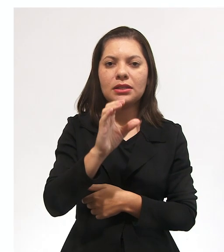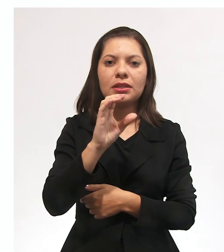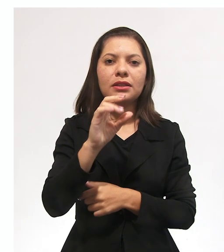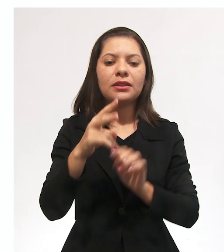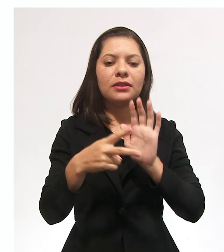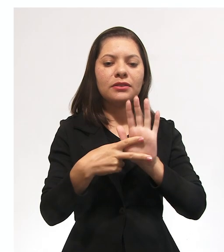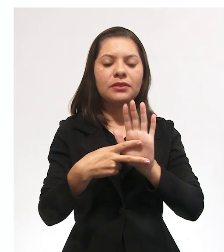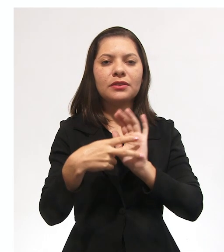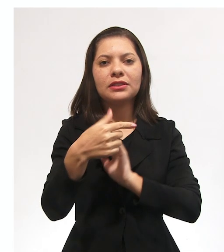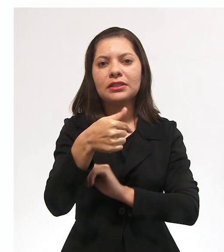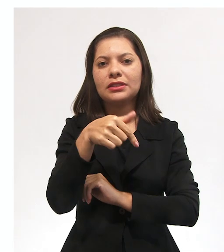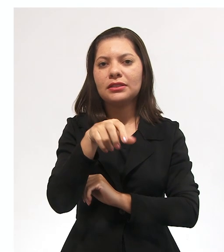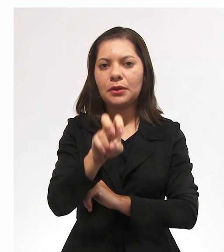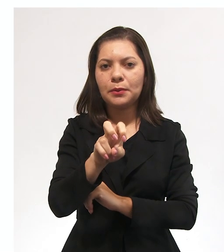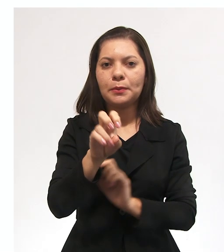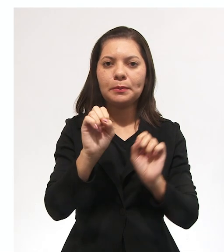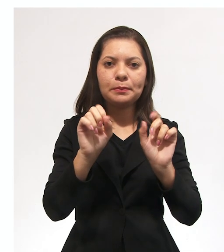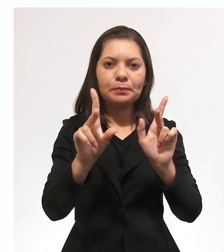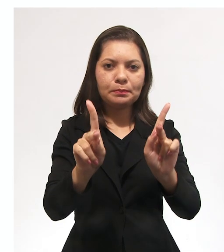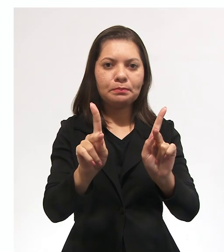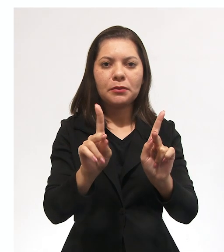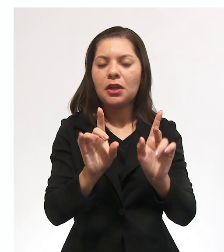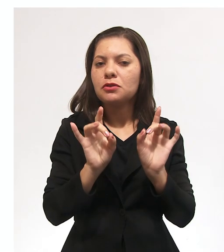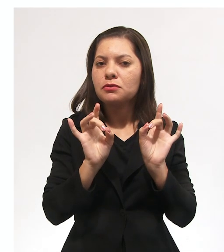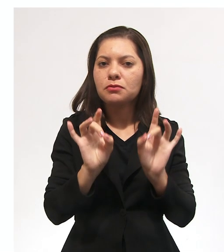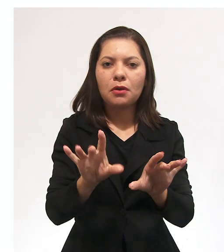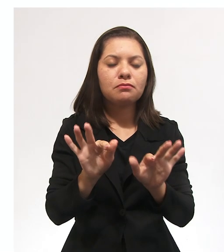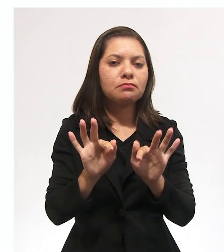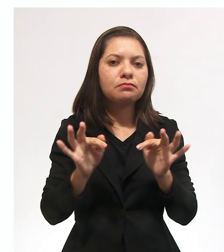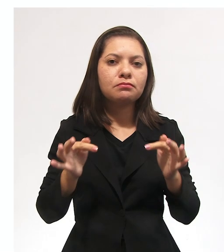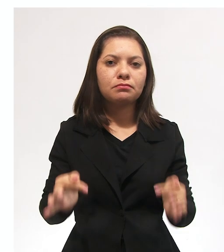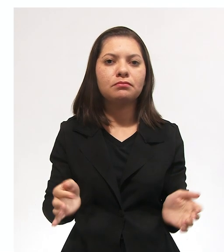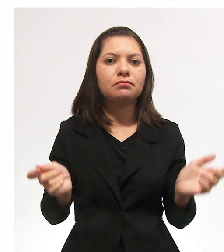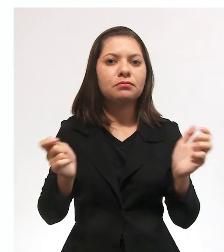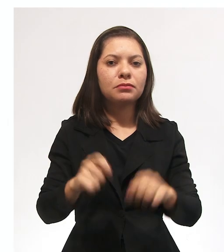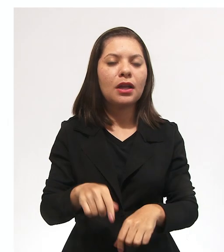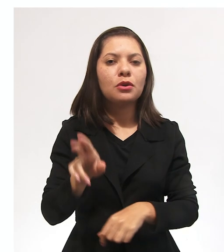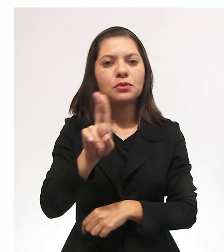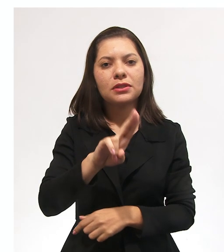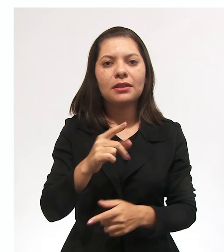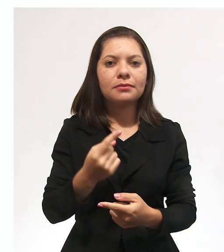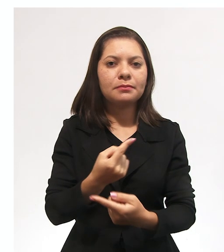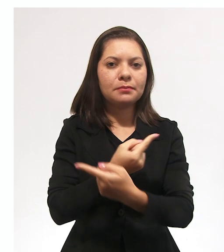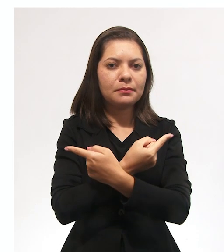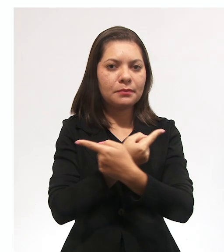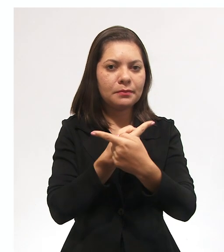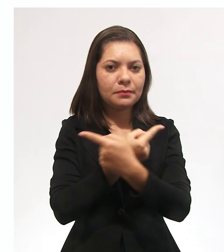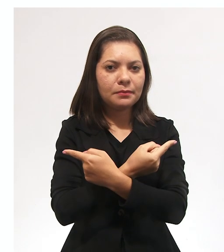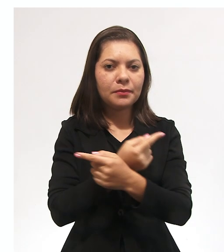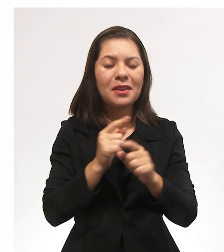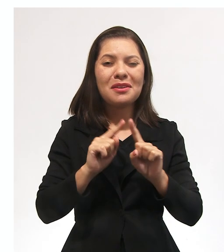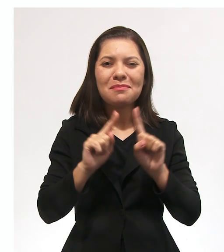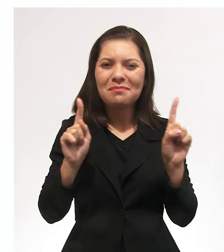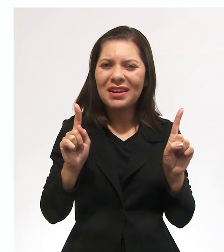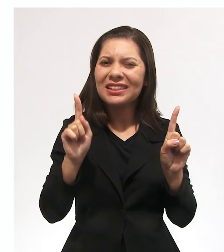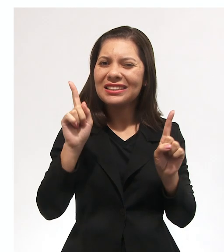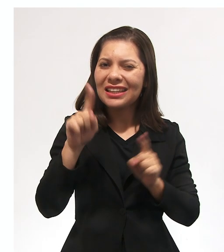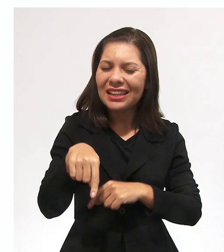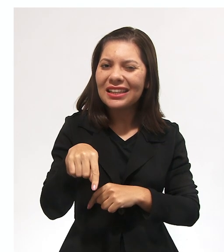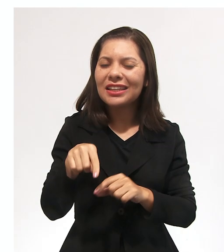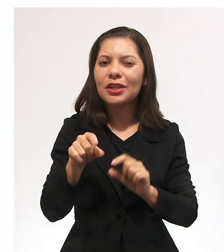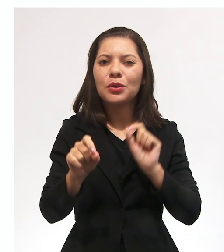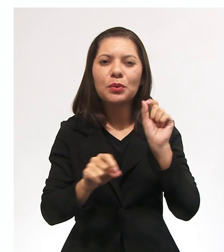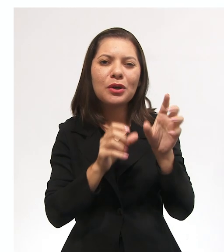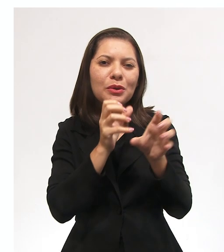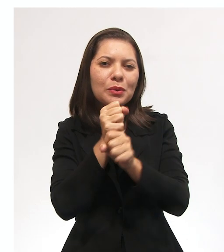a 75. Ok? Então, essa é uma forma de resolver utilizando regra de 3. Mas, como vocês viram, é